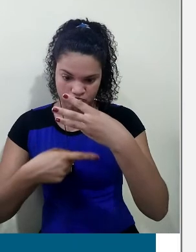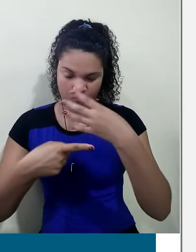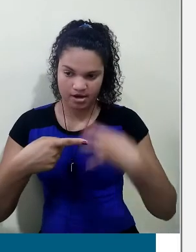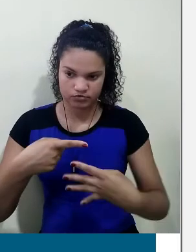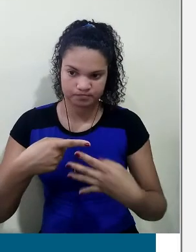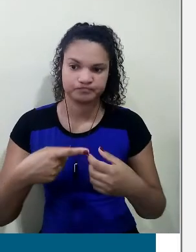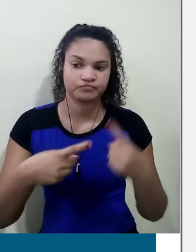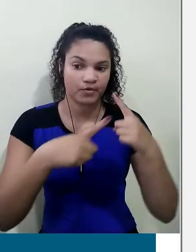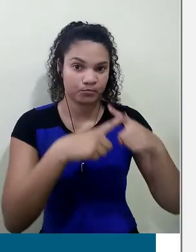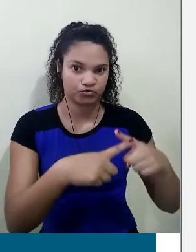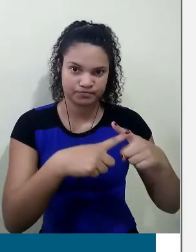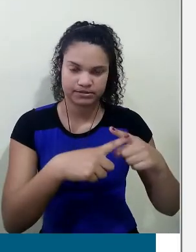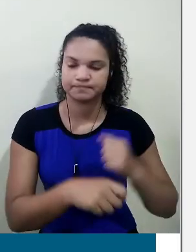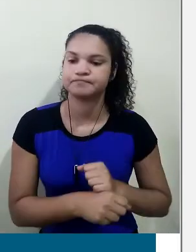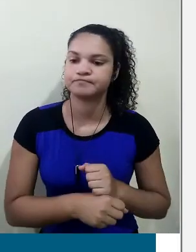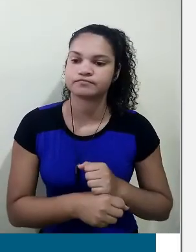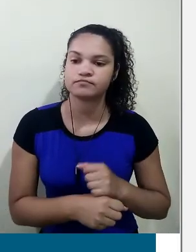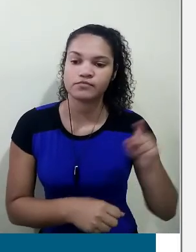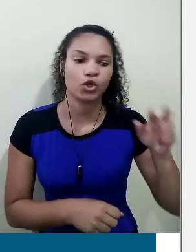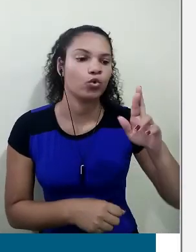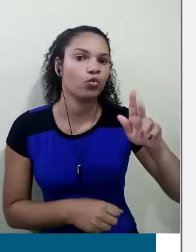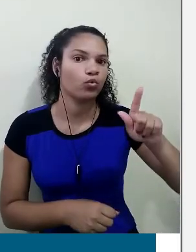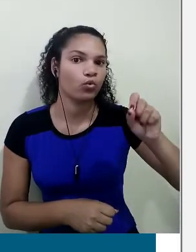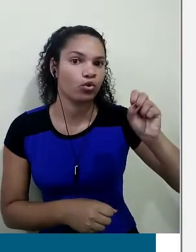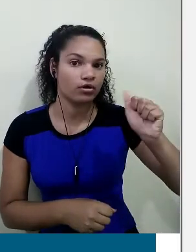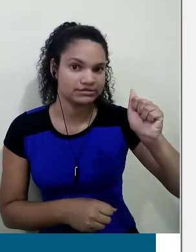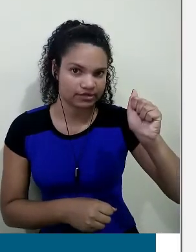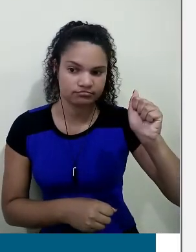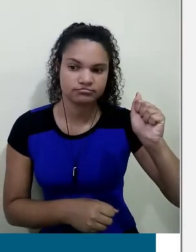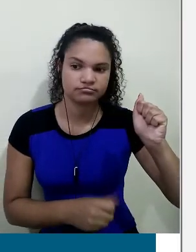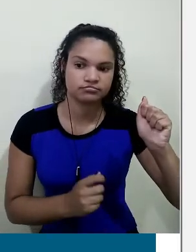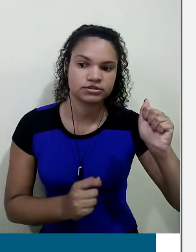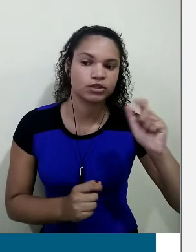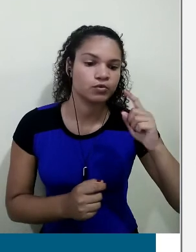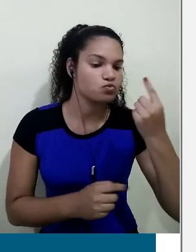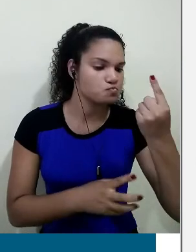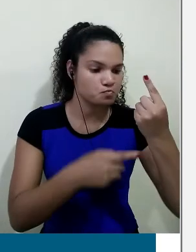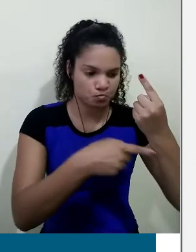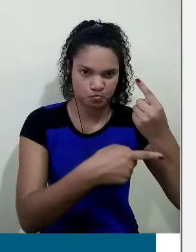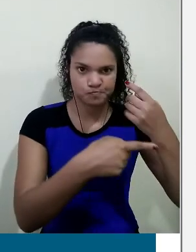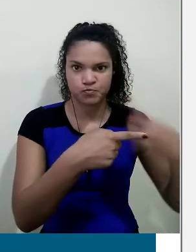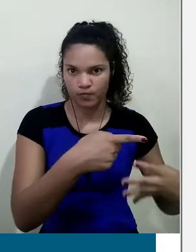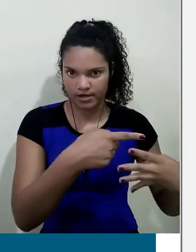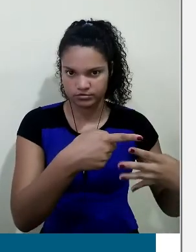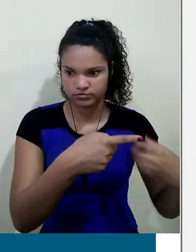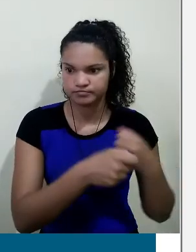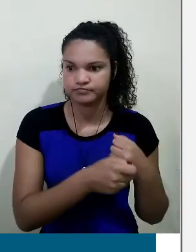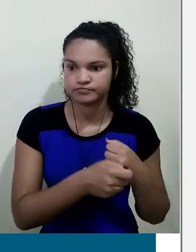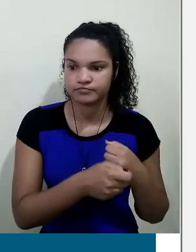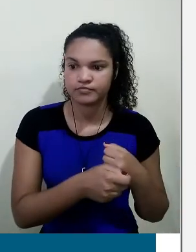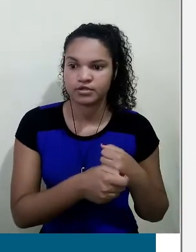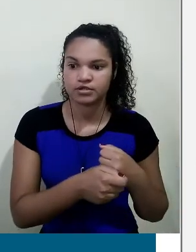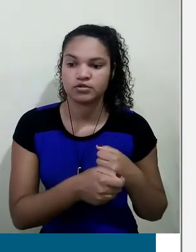3/4, e multiplica a probabilidade de ser rugosa, que nós já vimos que é 1/4. A